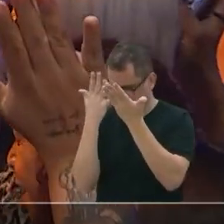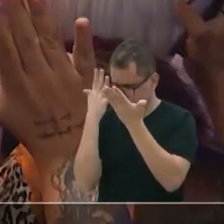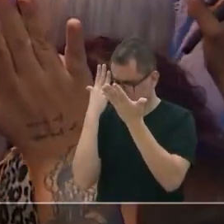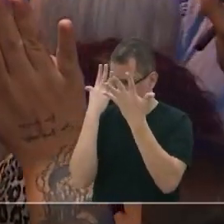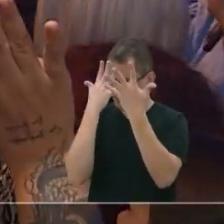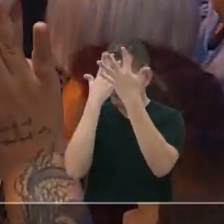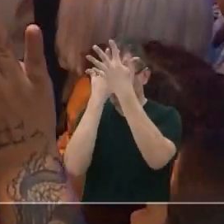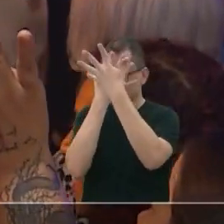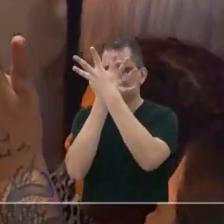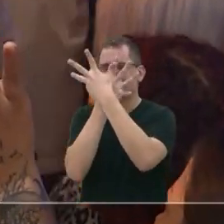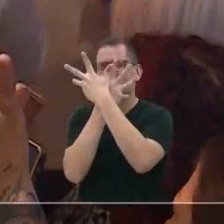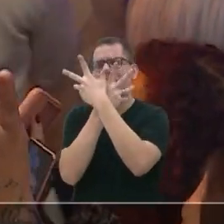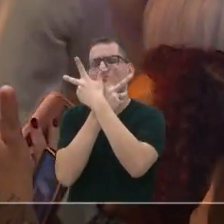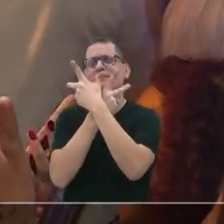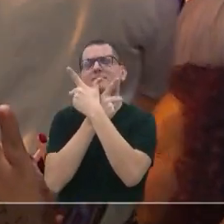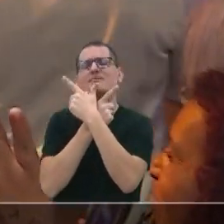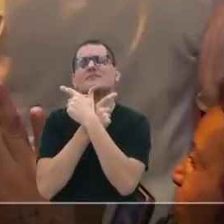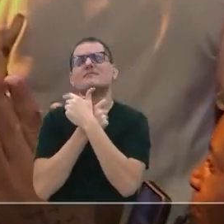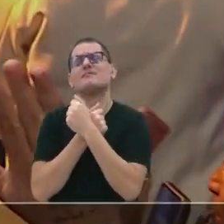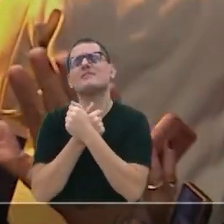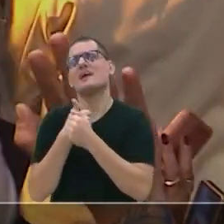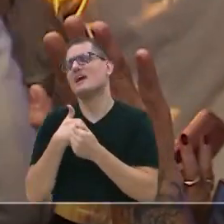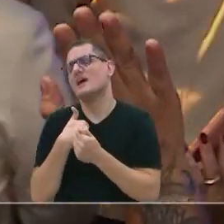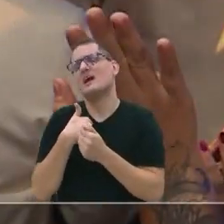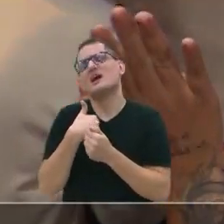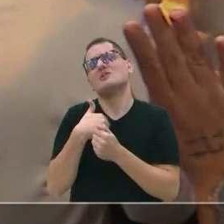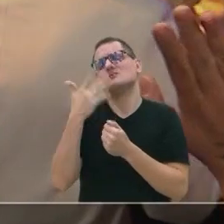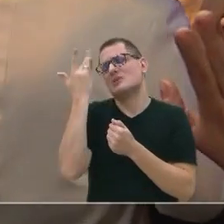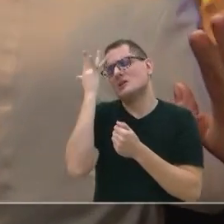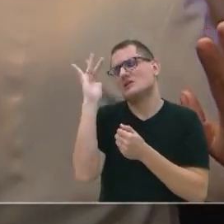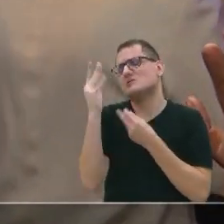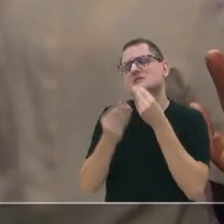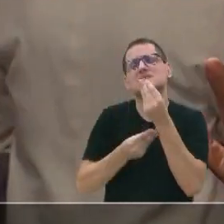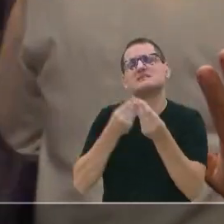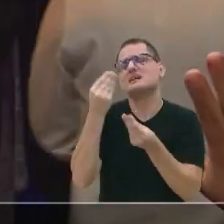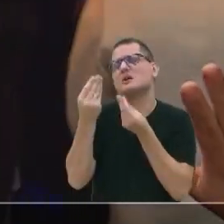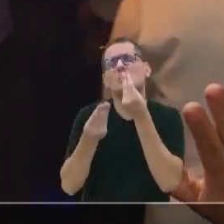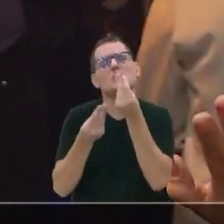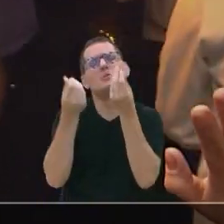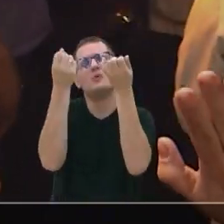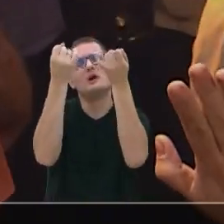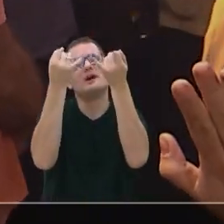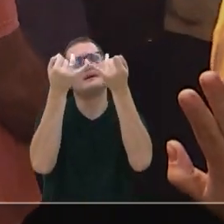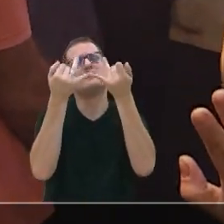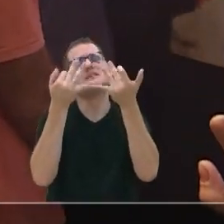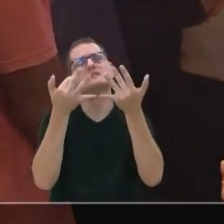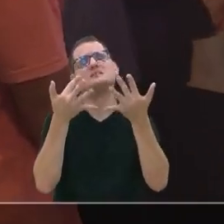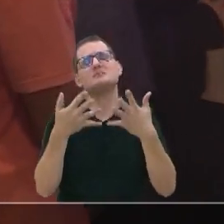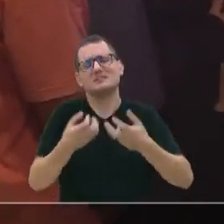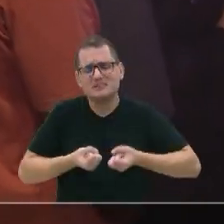és tão lindo que eu nem sei